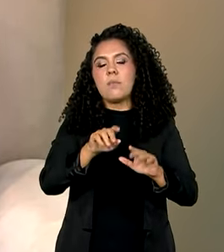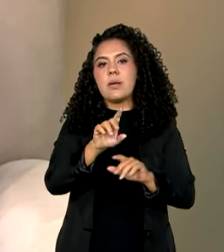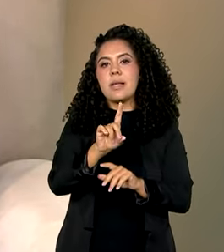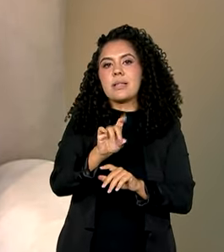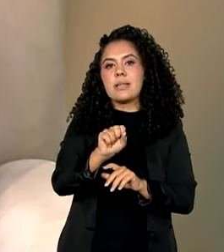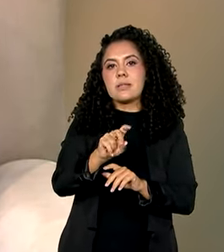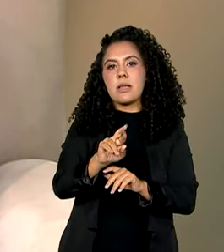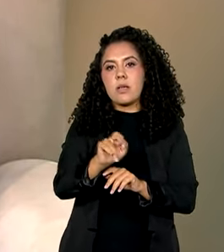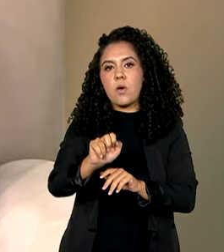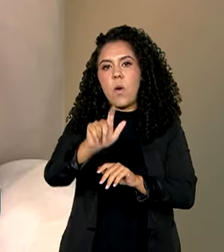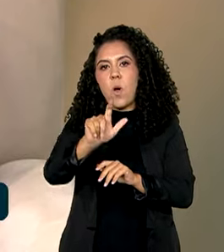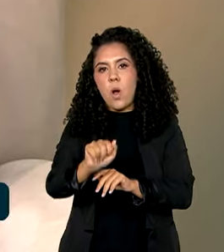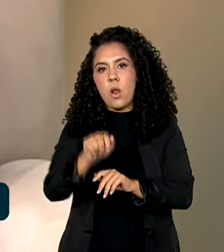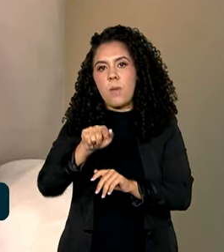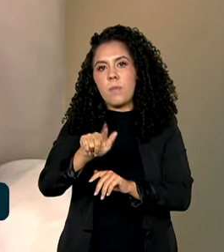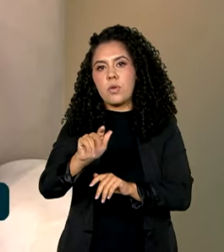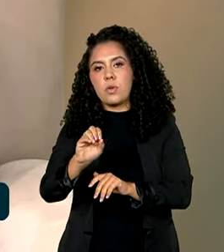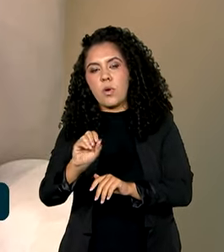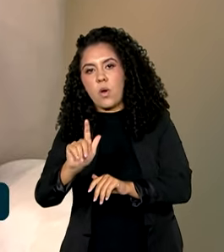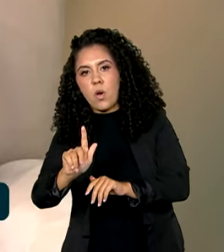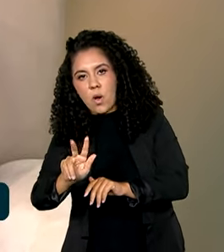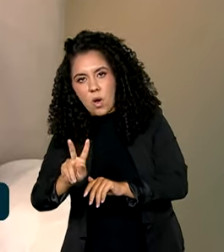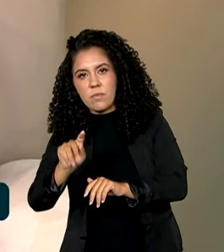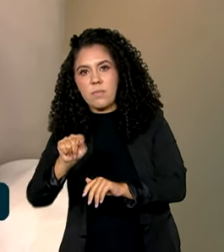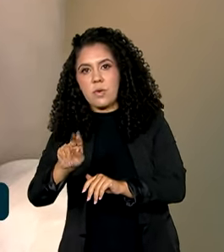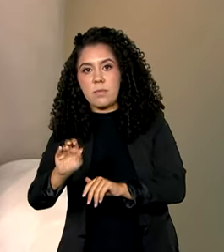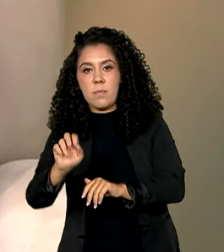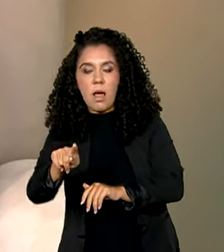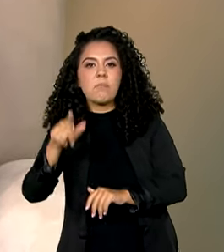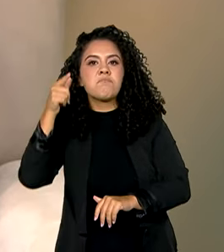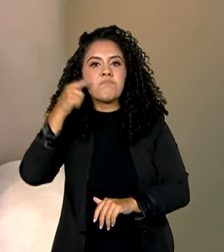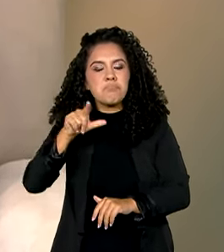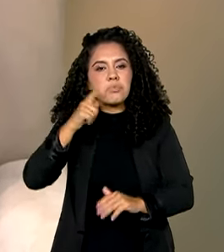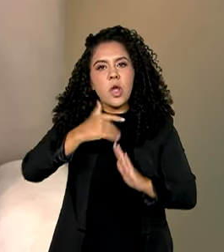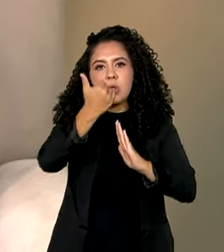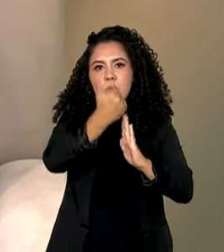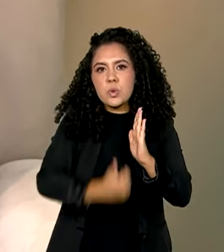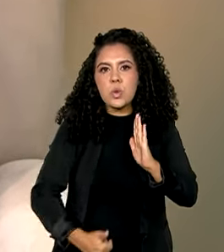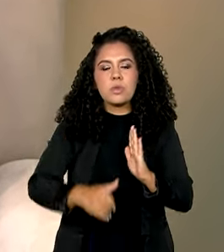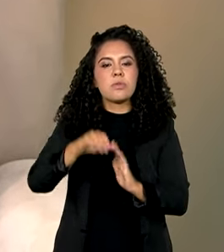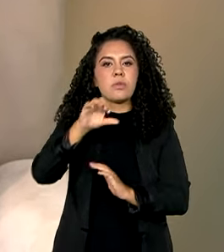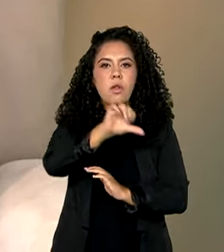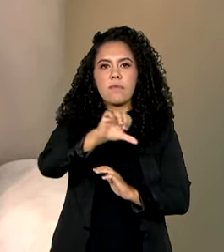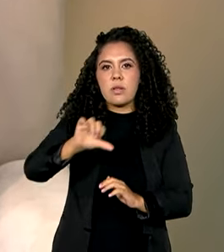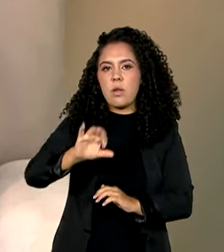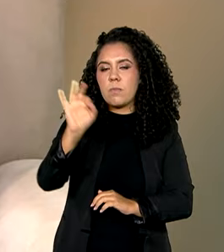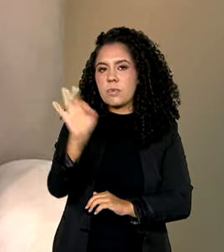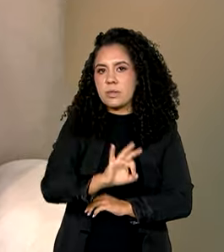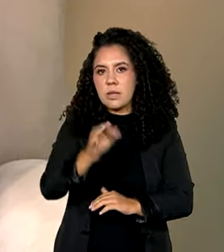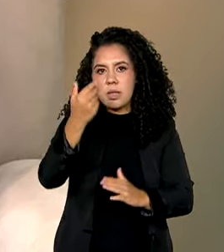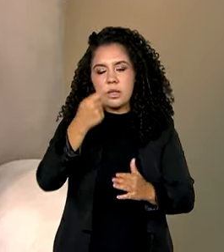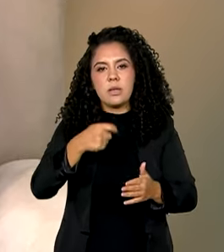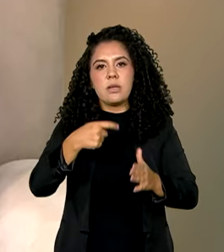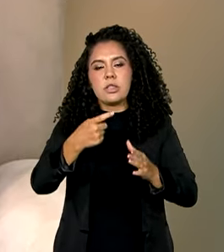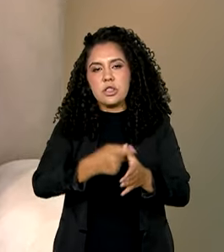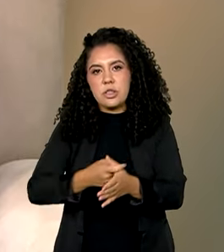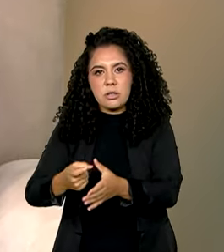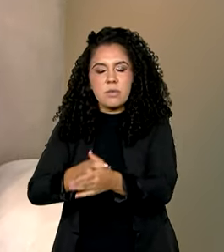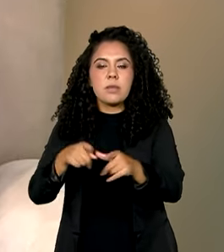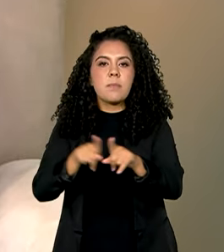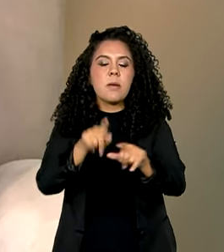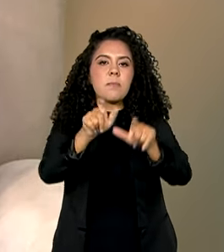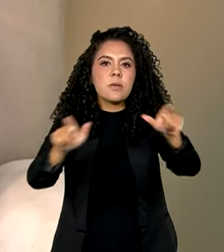desenrola.gov.br conseguem encontrar descontos de 99% para pagamento da dívida. As pessoas que estão optando atualmente por fazer o